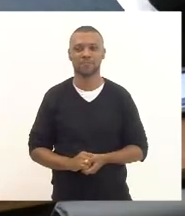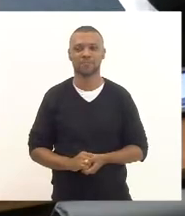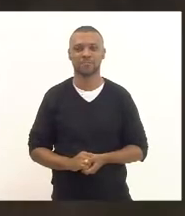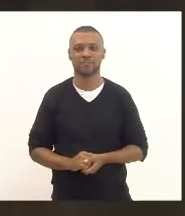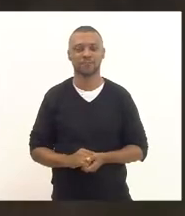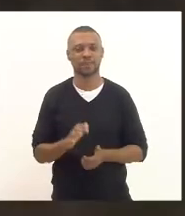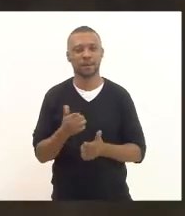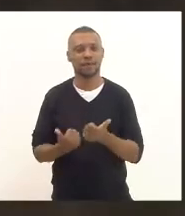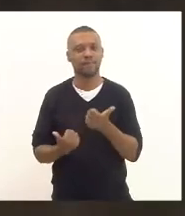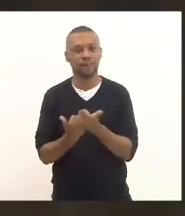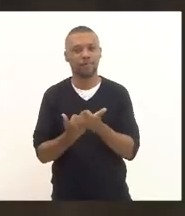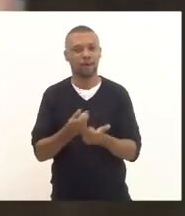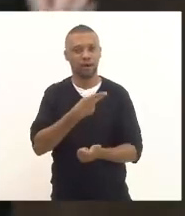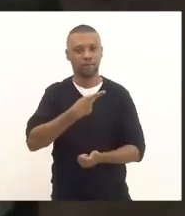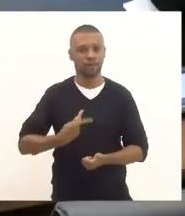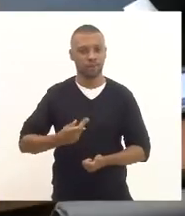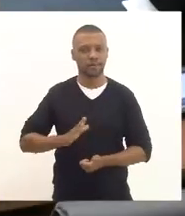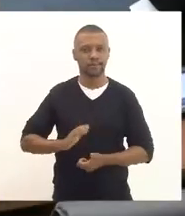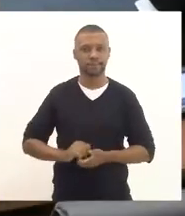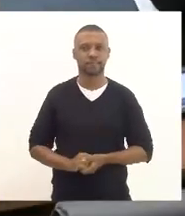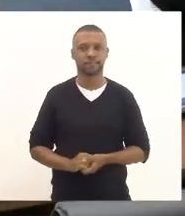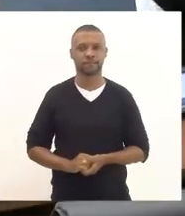favorável presidentes